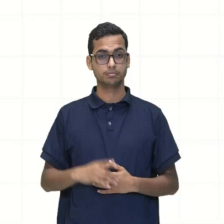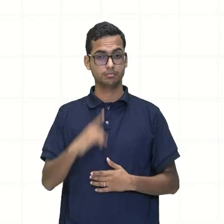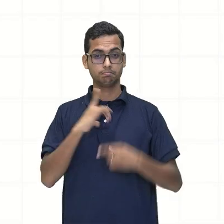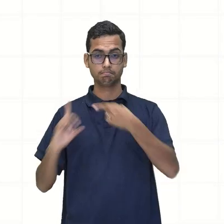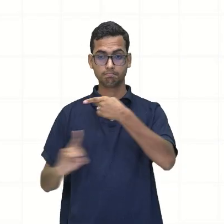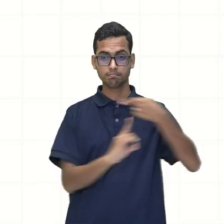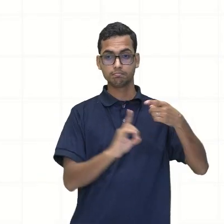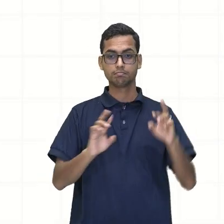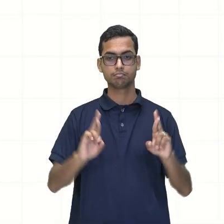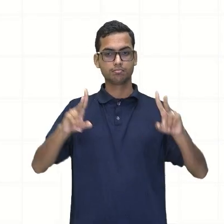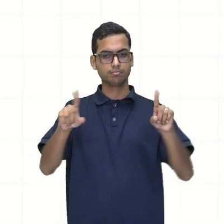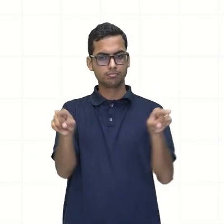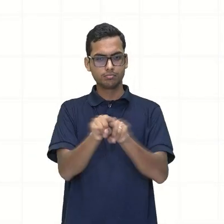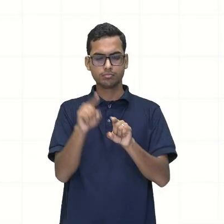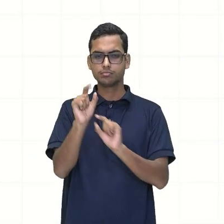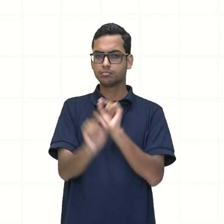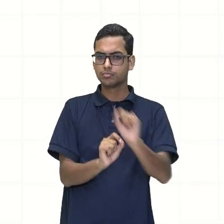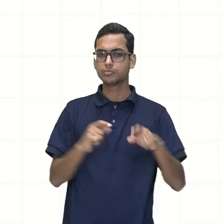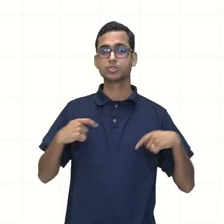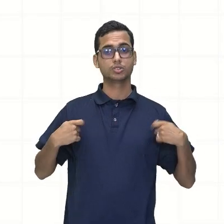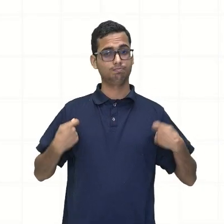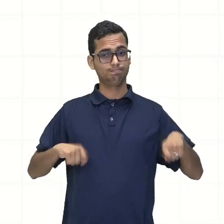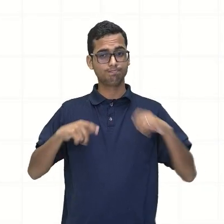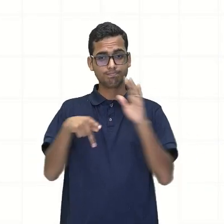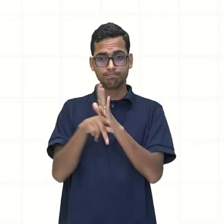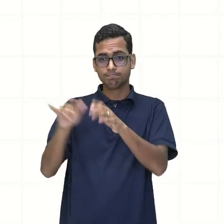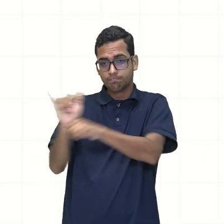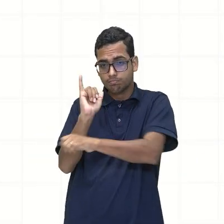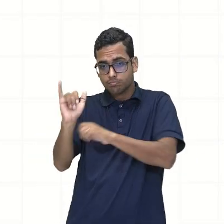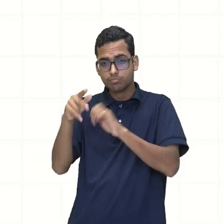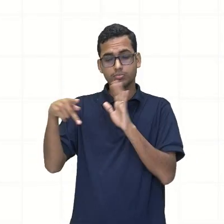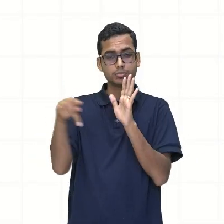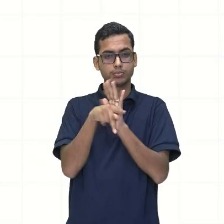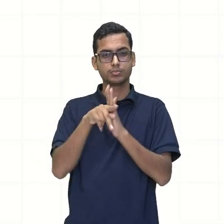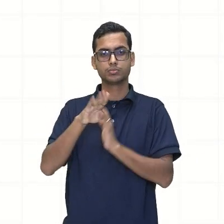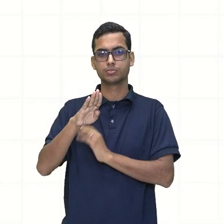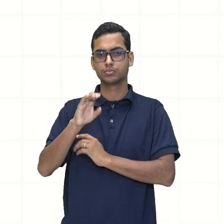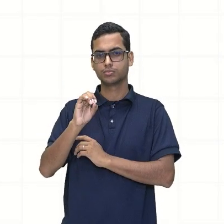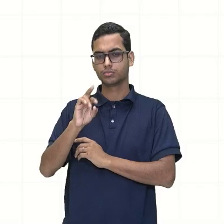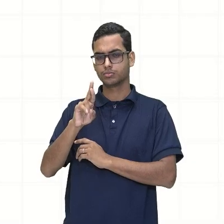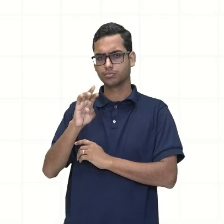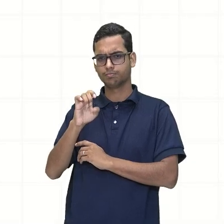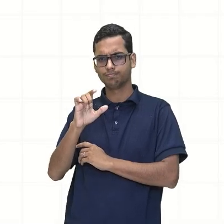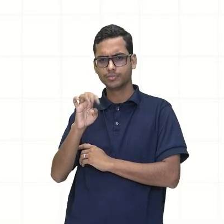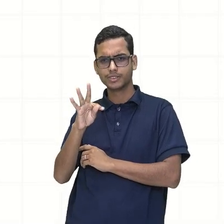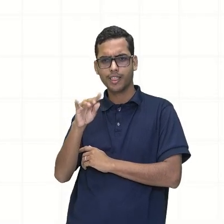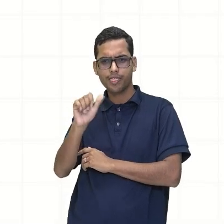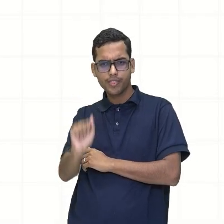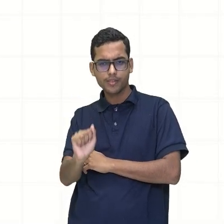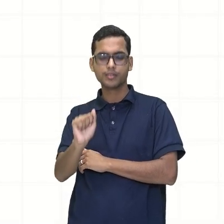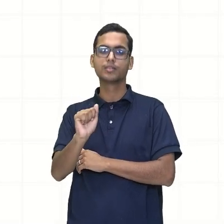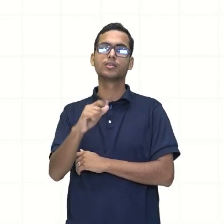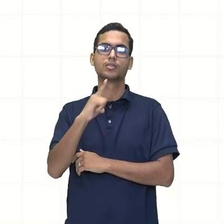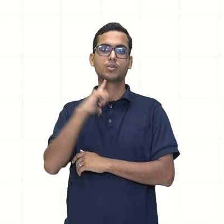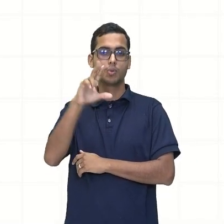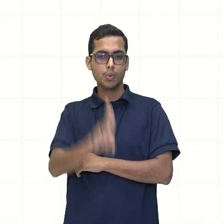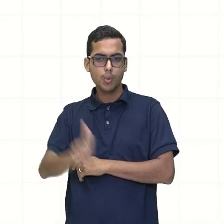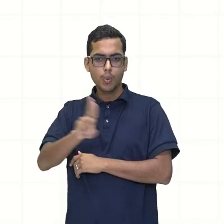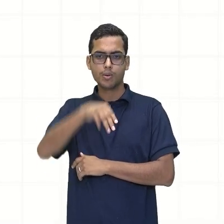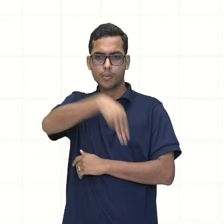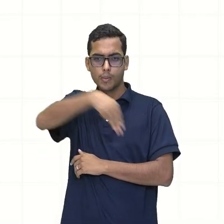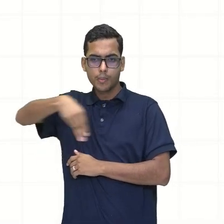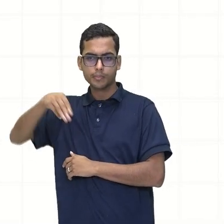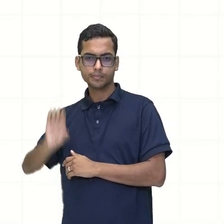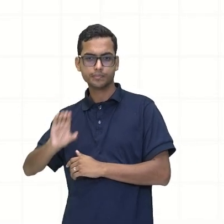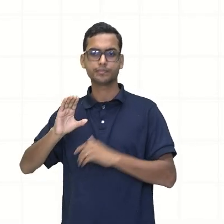vou precisar fazer ou um método da borboleta ou encontrar o MMC e as frações equivalentes, né?